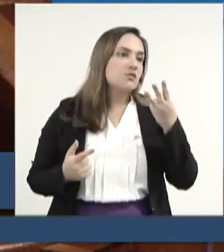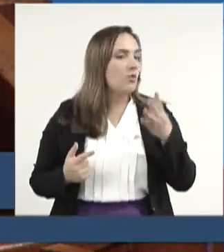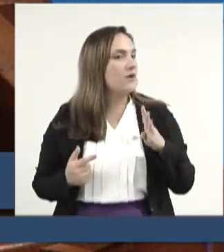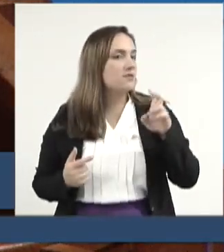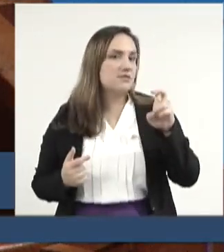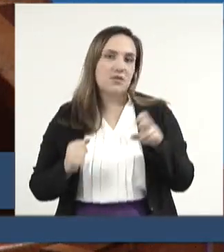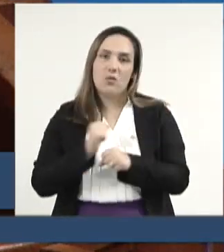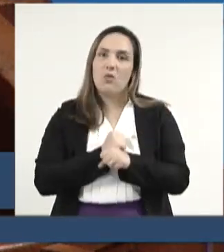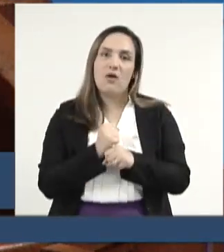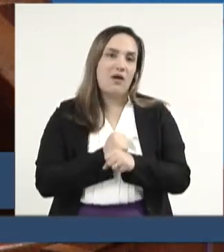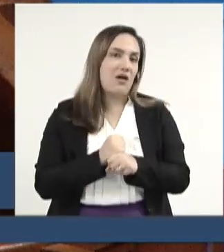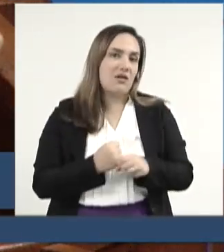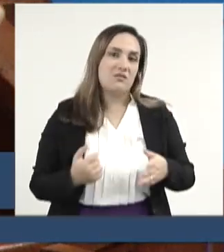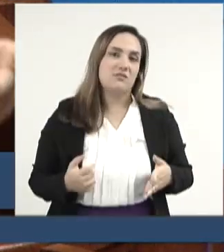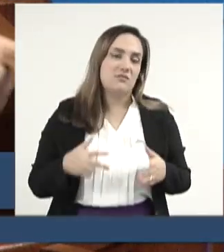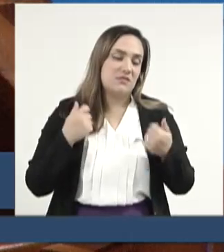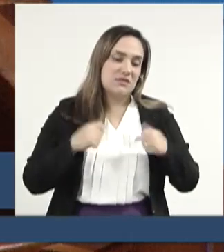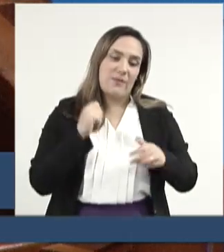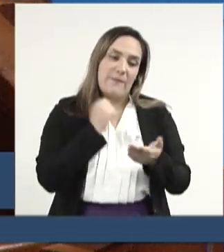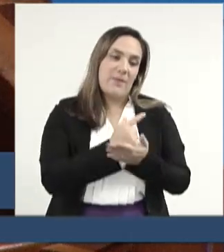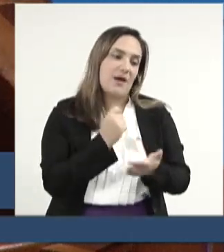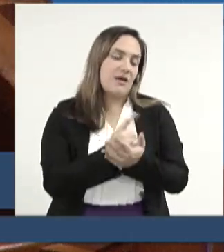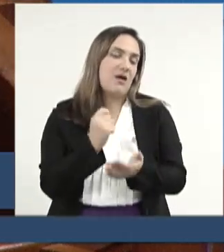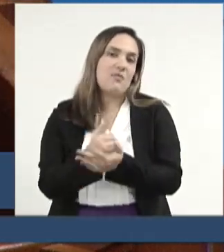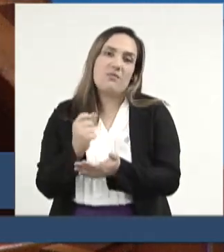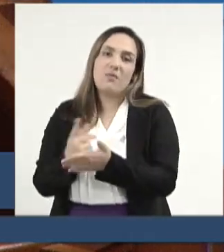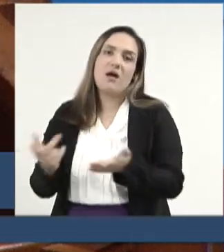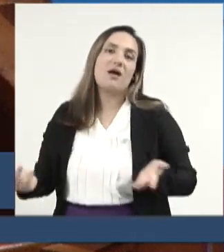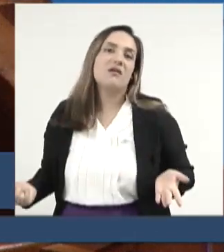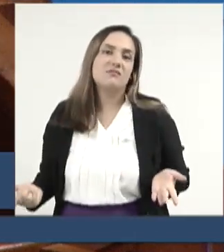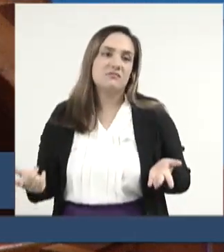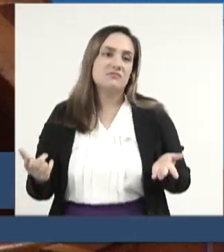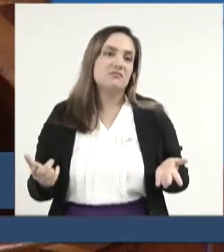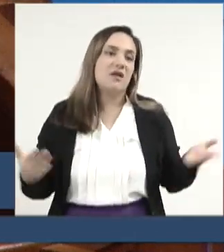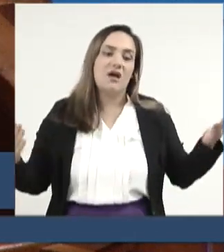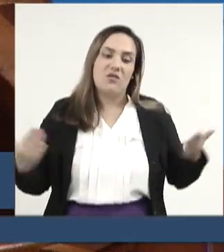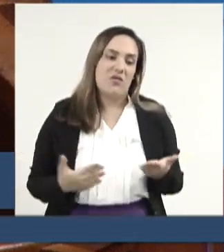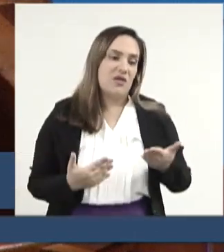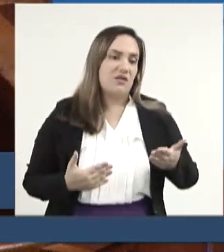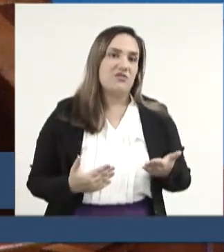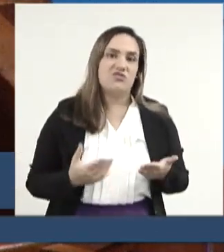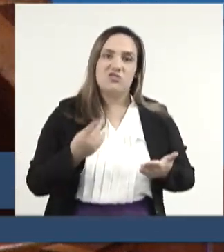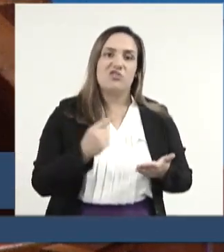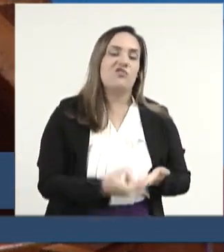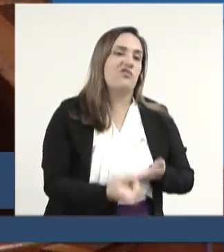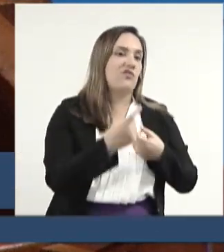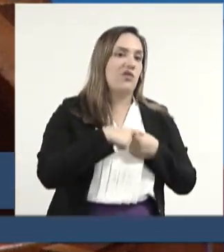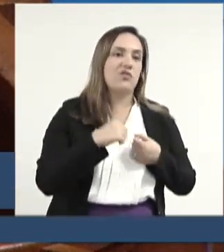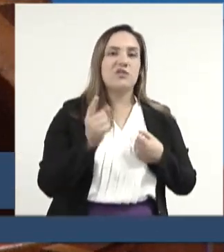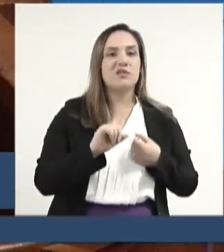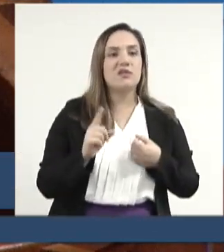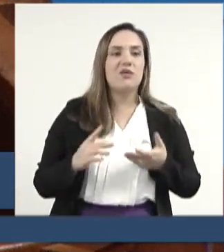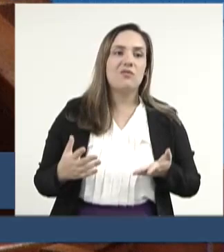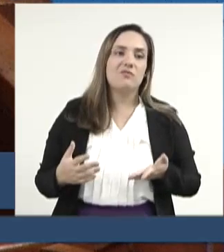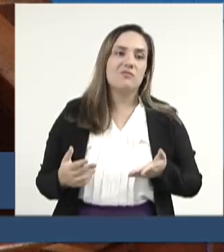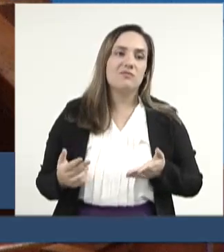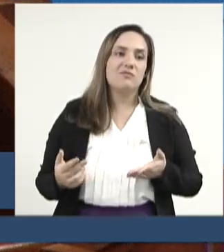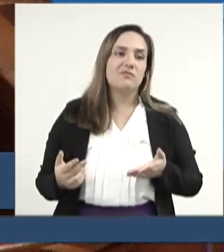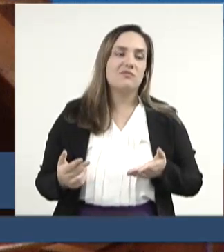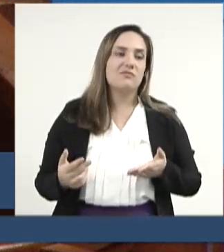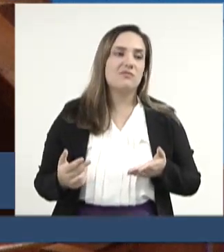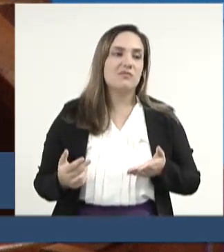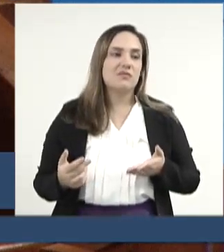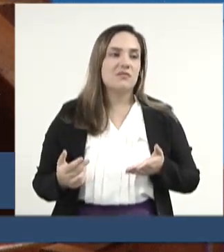anos, e esses maquinários, essa parcela de investimento para esse ano, nos financiamentos até 3 anos,